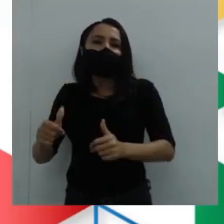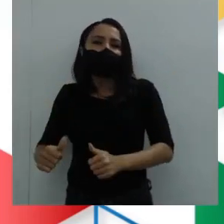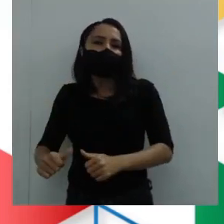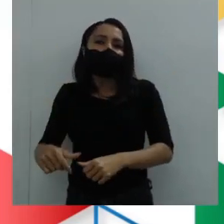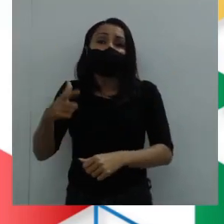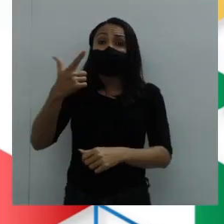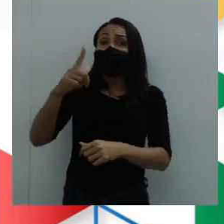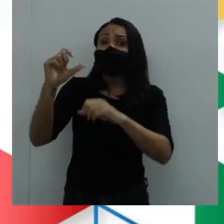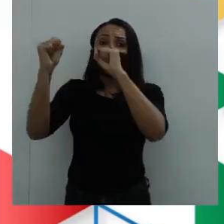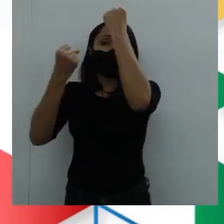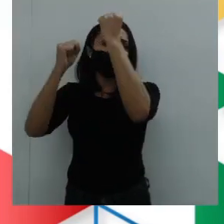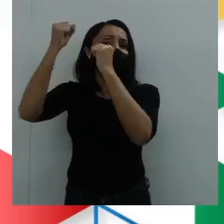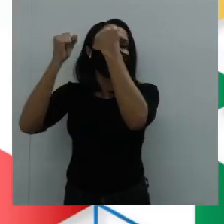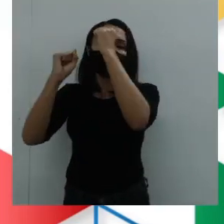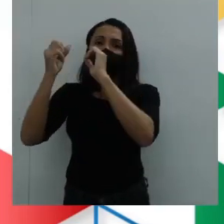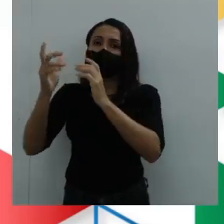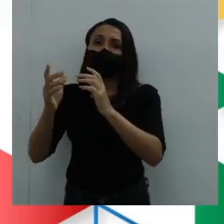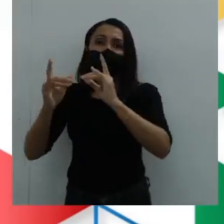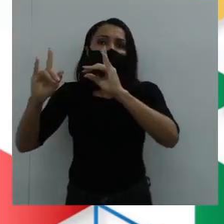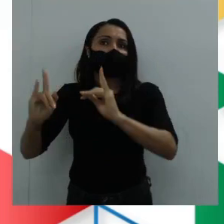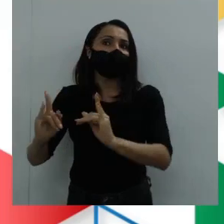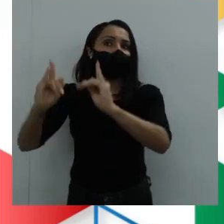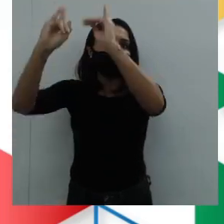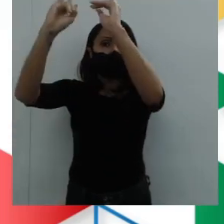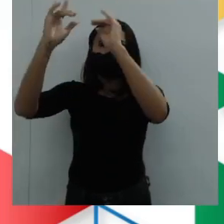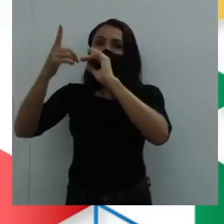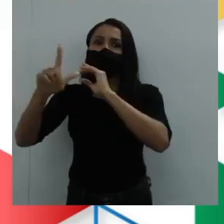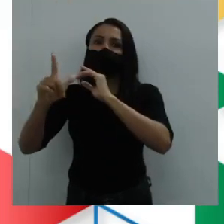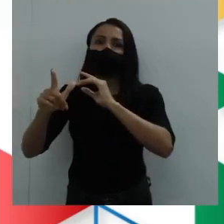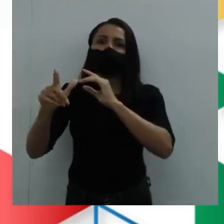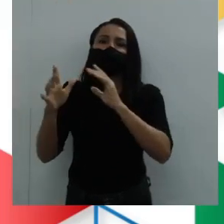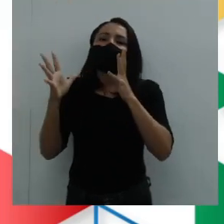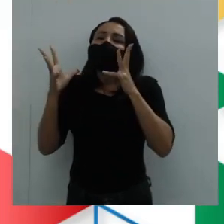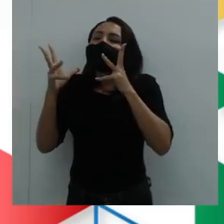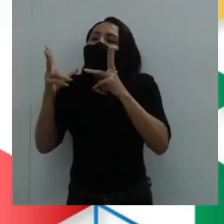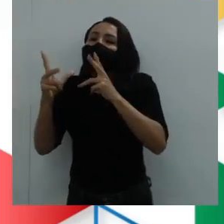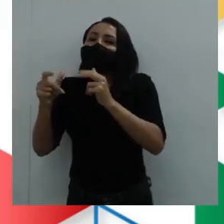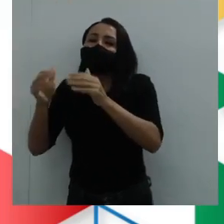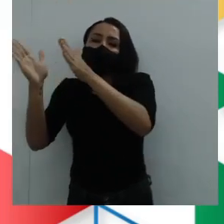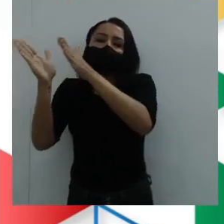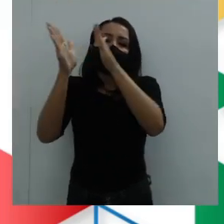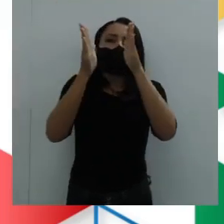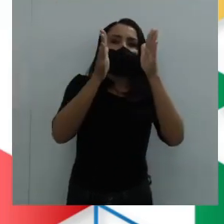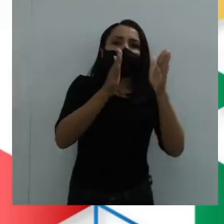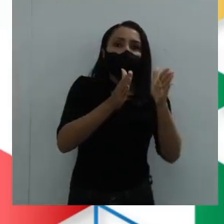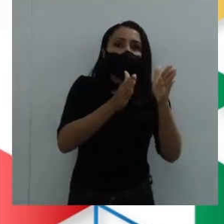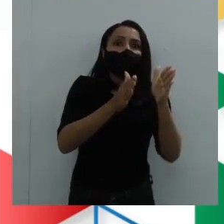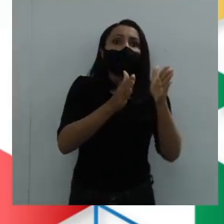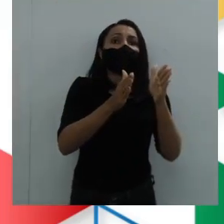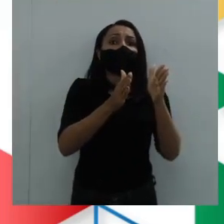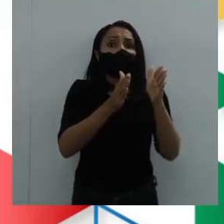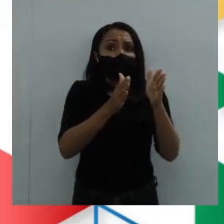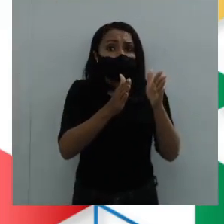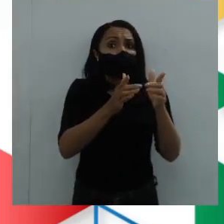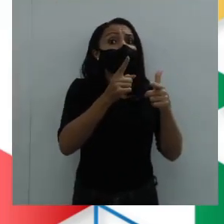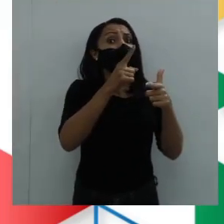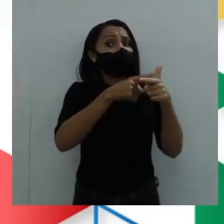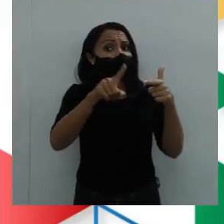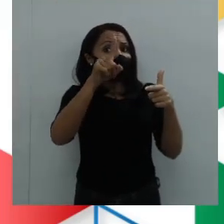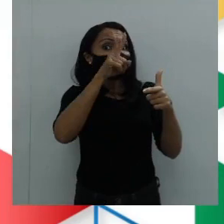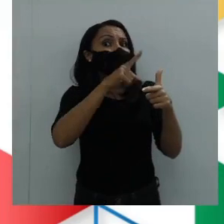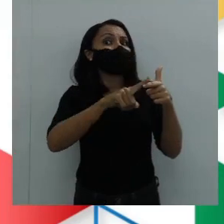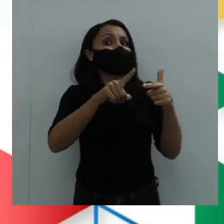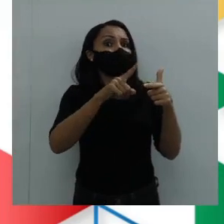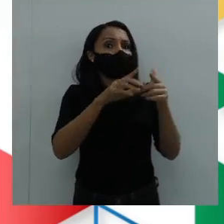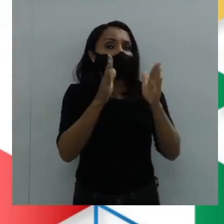tem os grandes prédios, né? Tem uma parte ali que o ar está bem puro e a outra parte ela está bem acidentada. Então, por que é que isso